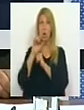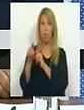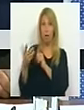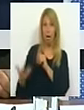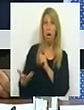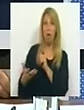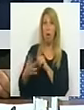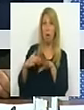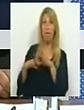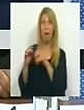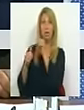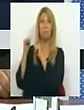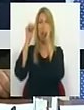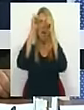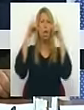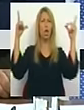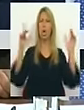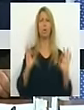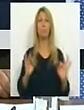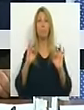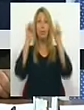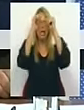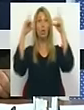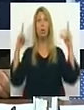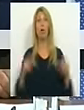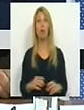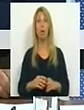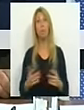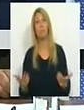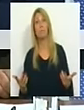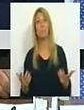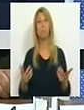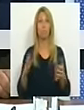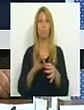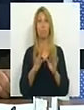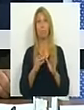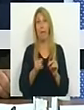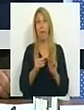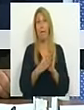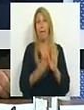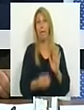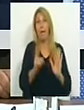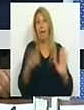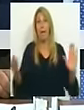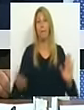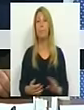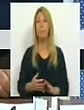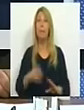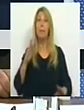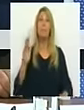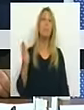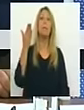é ideológica, profundamente ideológica, é marcada por esse paradigma e principalmente